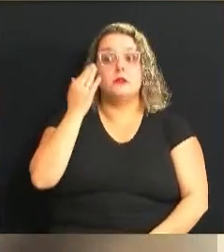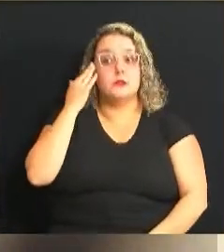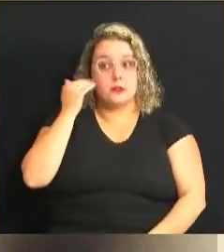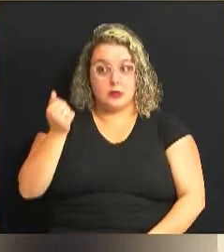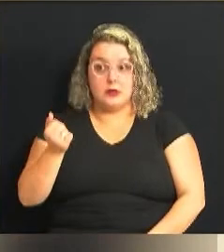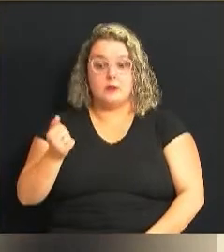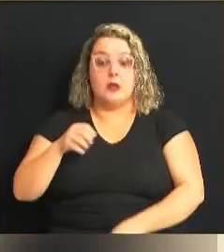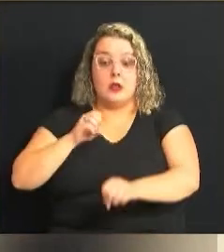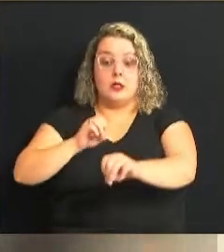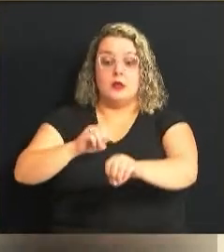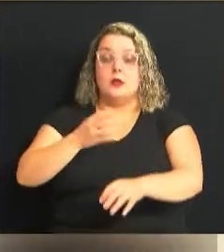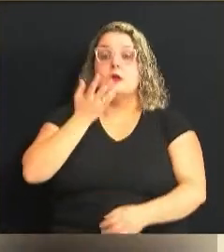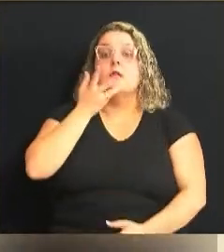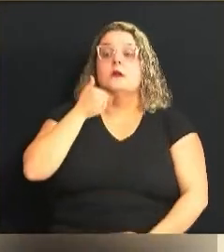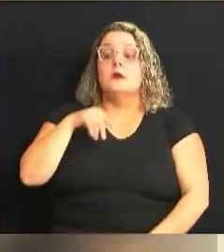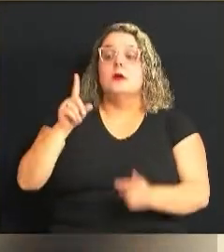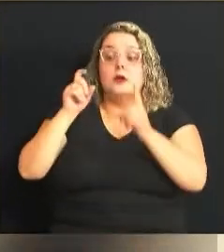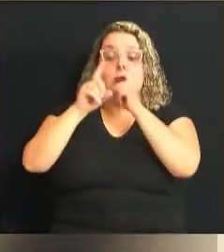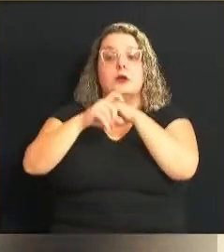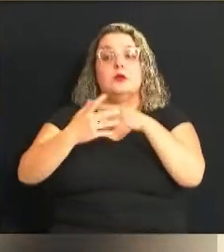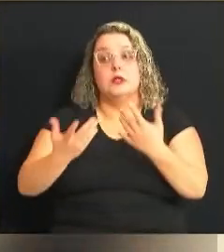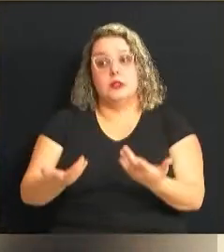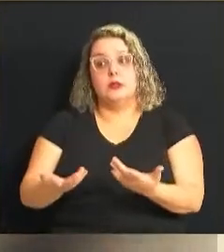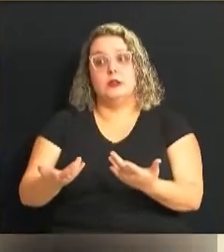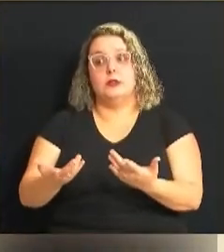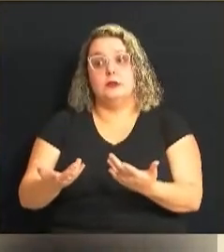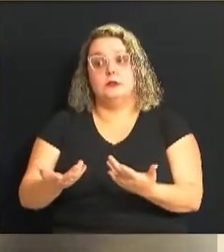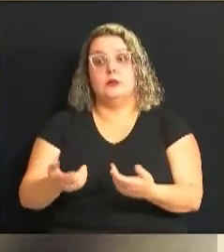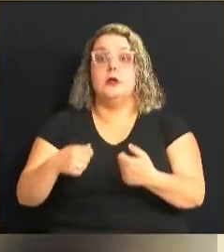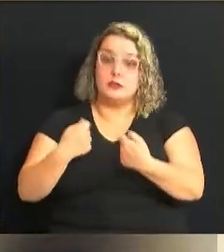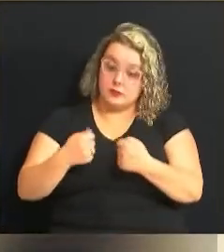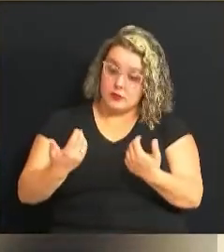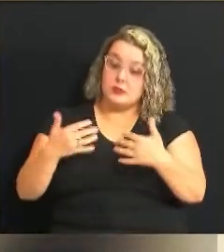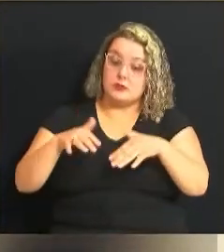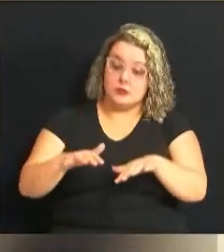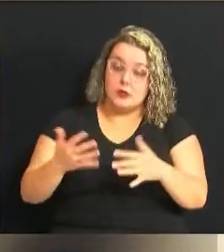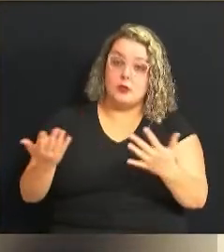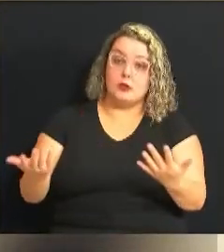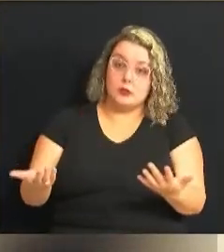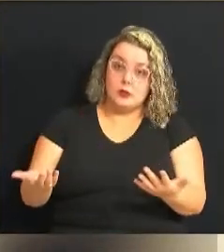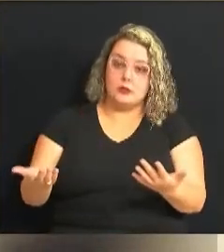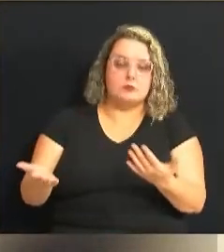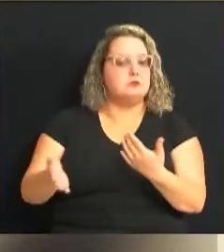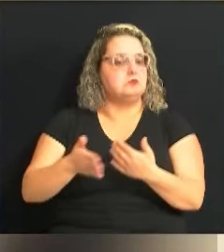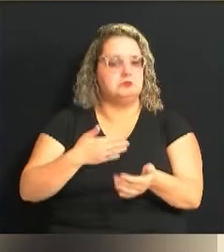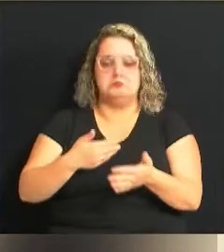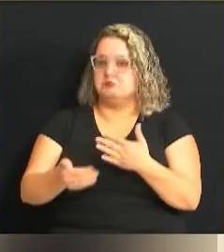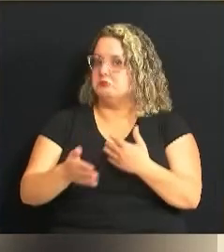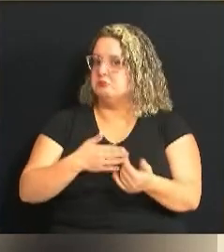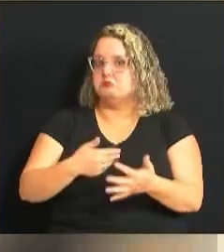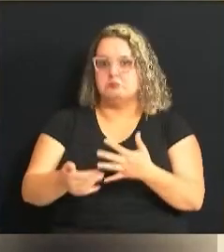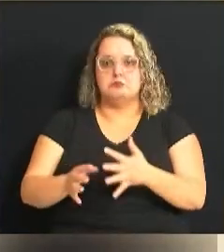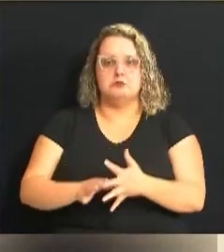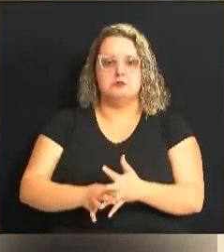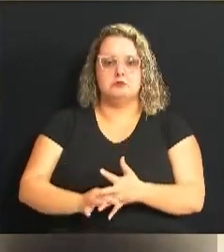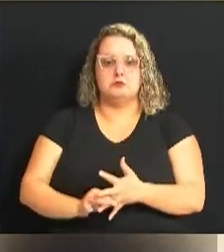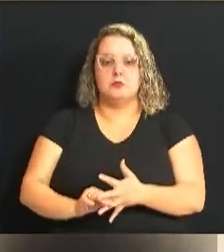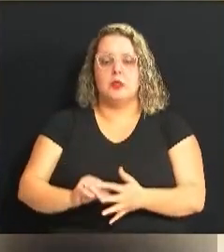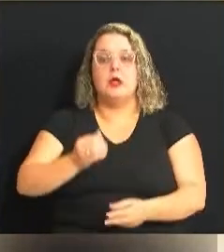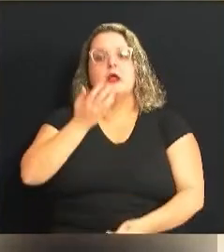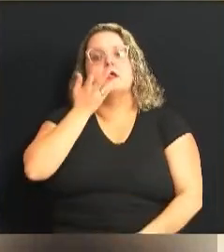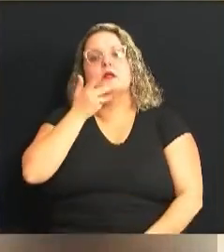tem, por exemplo, na educação infantil. Essas crianças vão ser incluídas, né? Então, independente delas